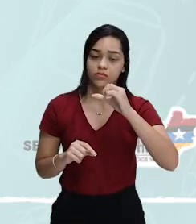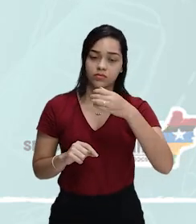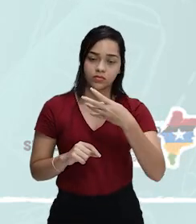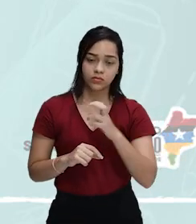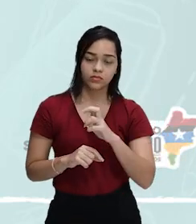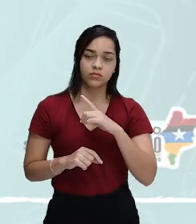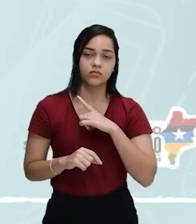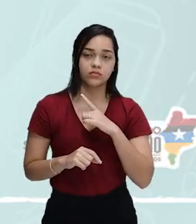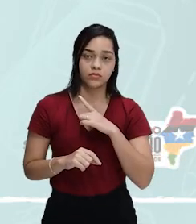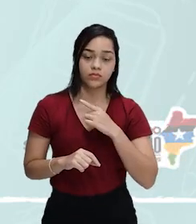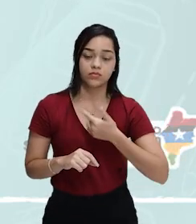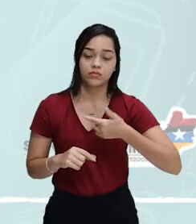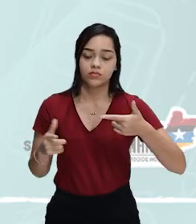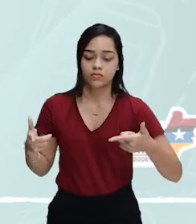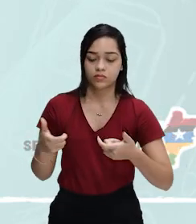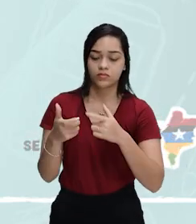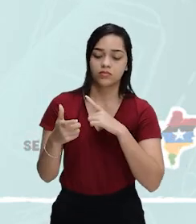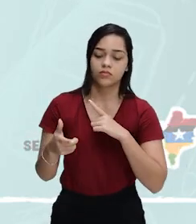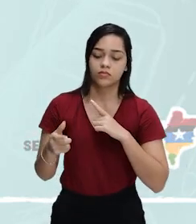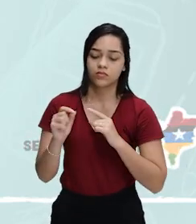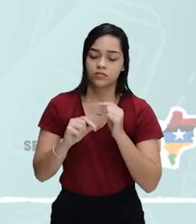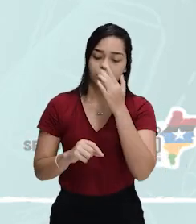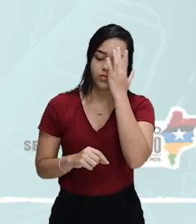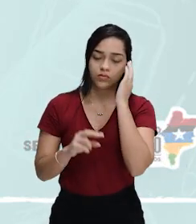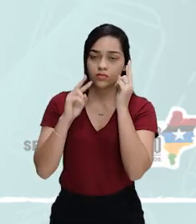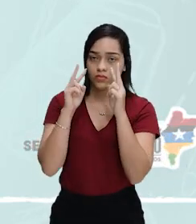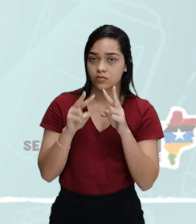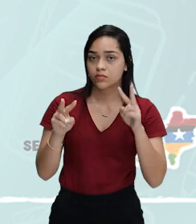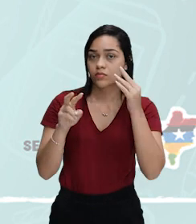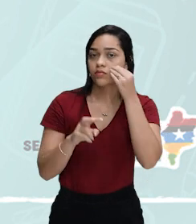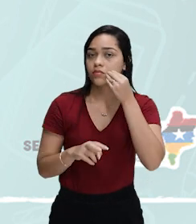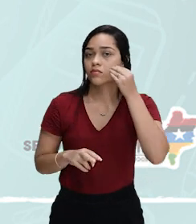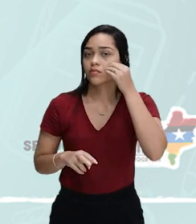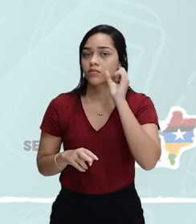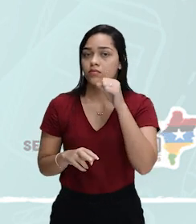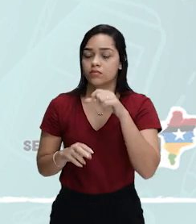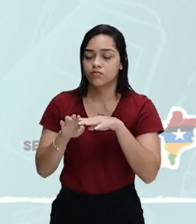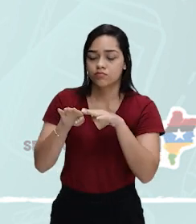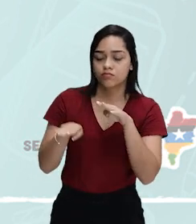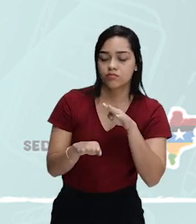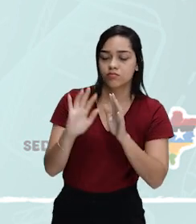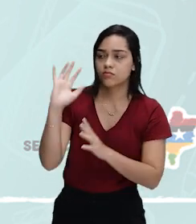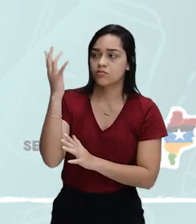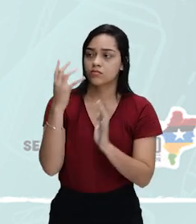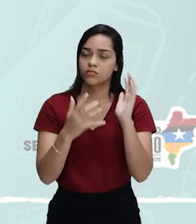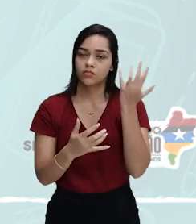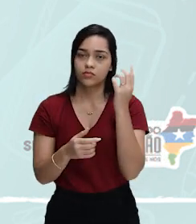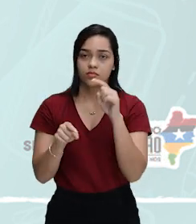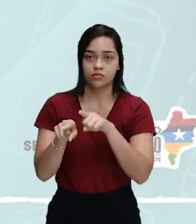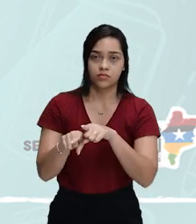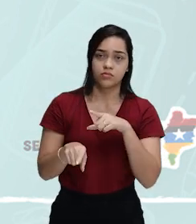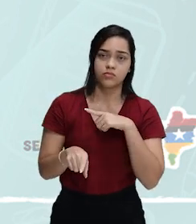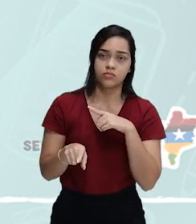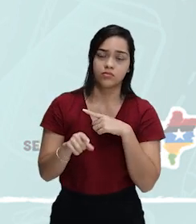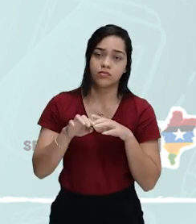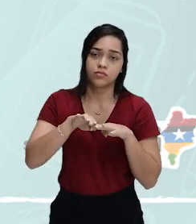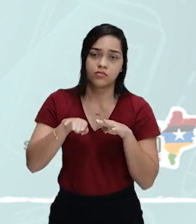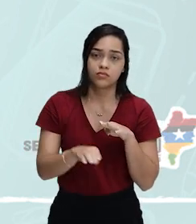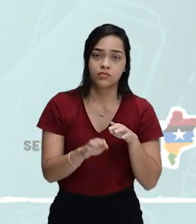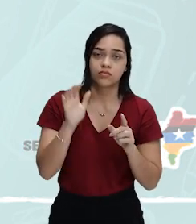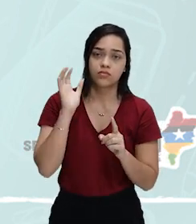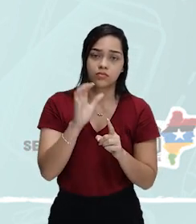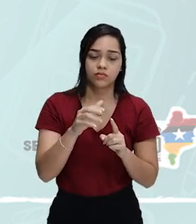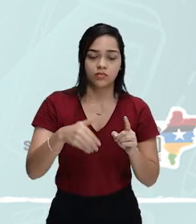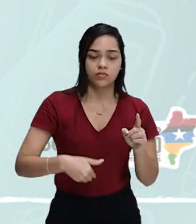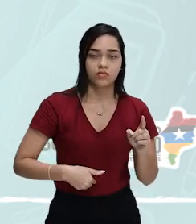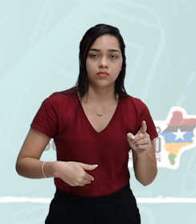pós-45, no pós-Segunda Guerra, a humanidade vai vivenciar um desequilíbrio ambiental, um desequilíbrio que favorece